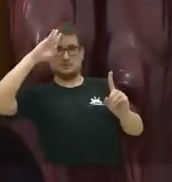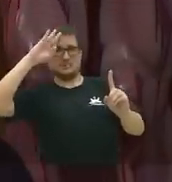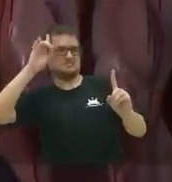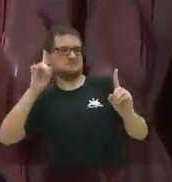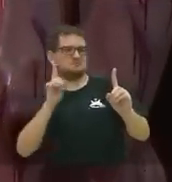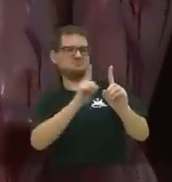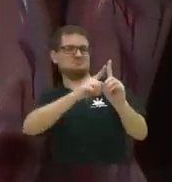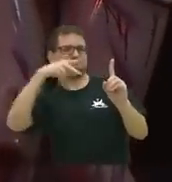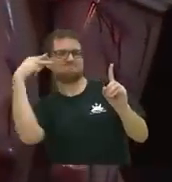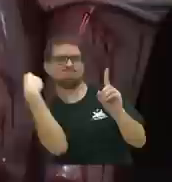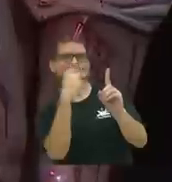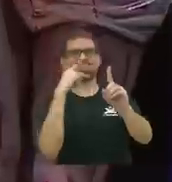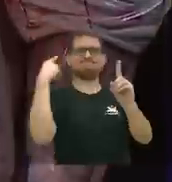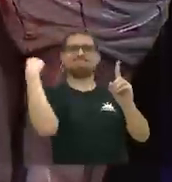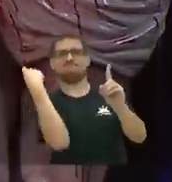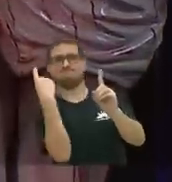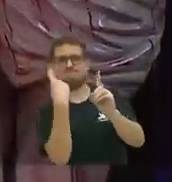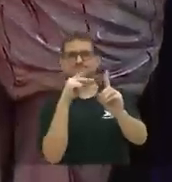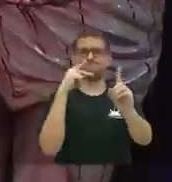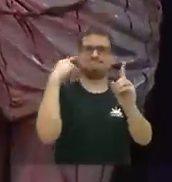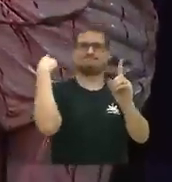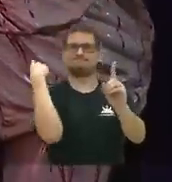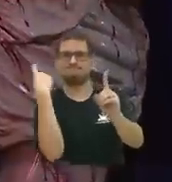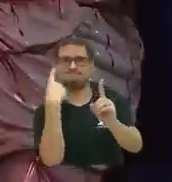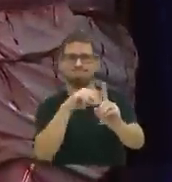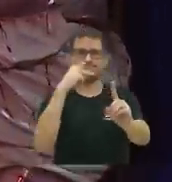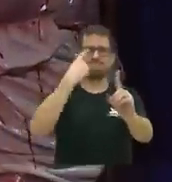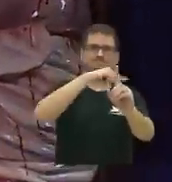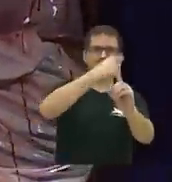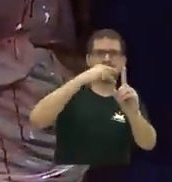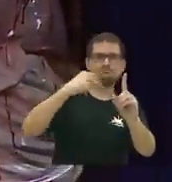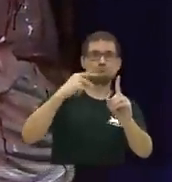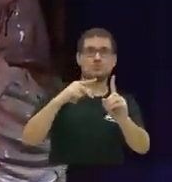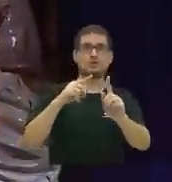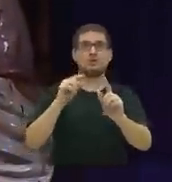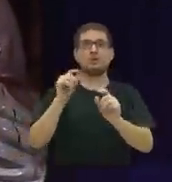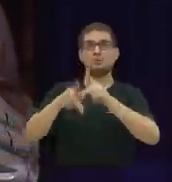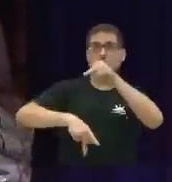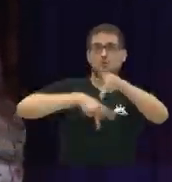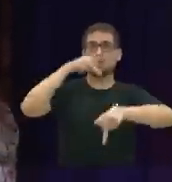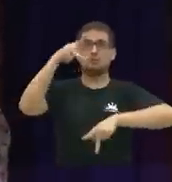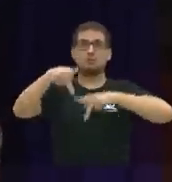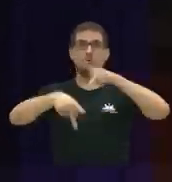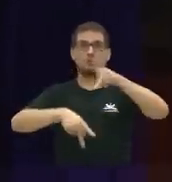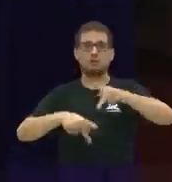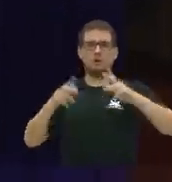maltratavam a Jesus. Mas o povo se cercava.